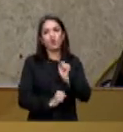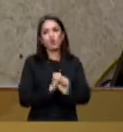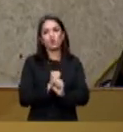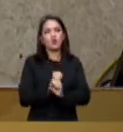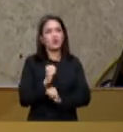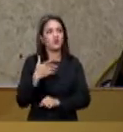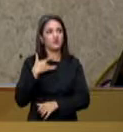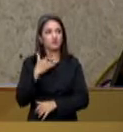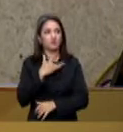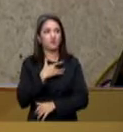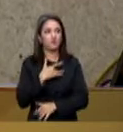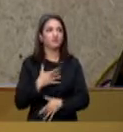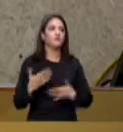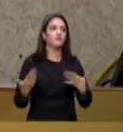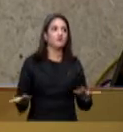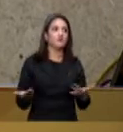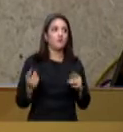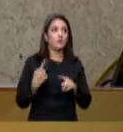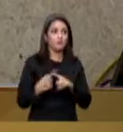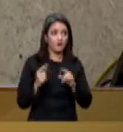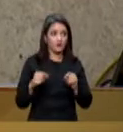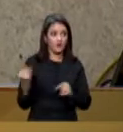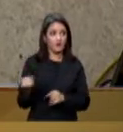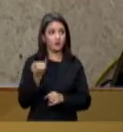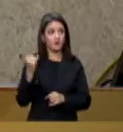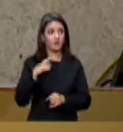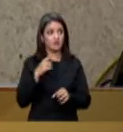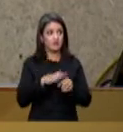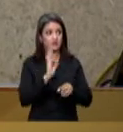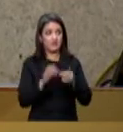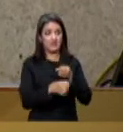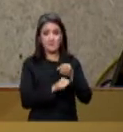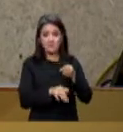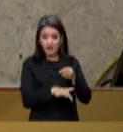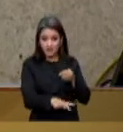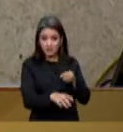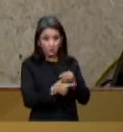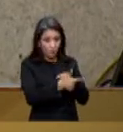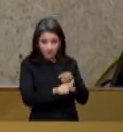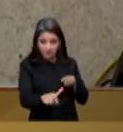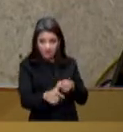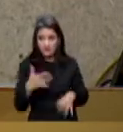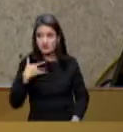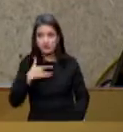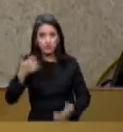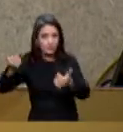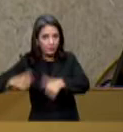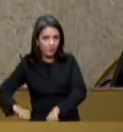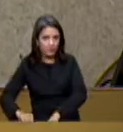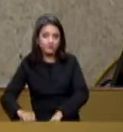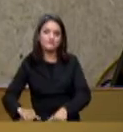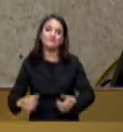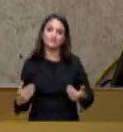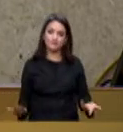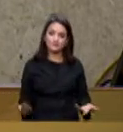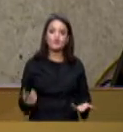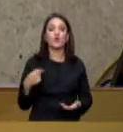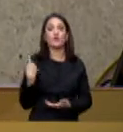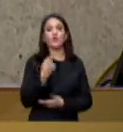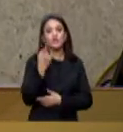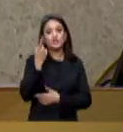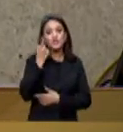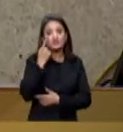saúde, porque esse é um binômio inseparável. Onde não há saneamento, não há saúde. Nós hoje assistimos esse